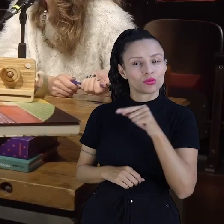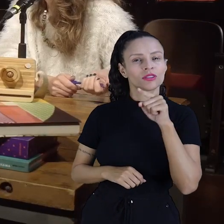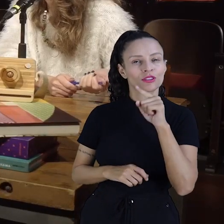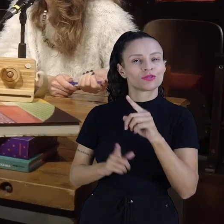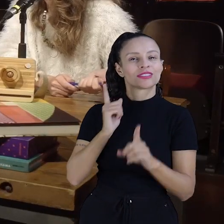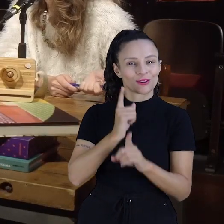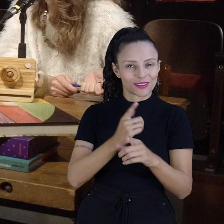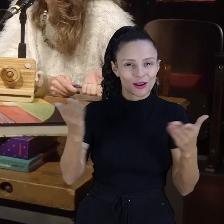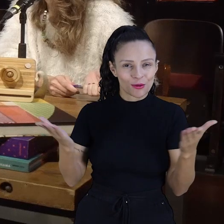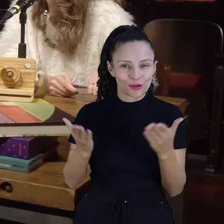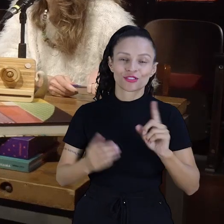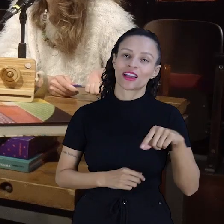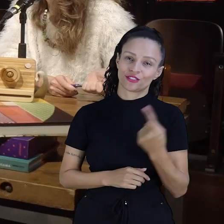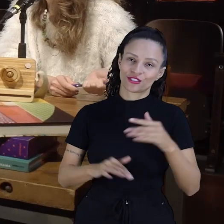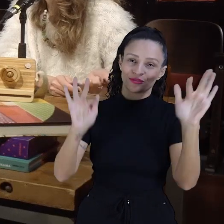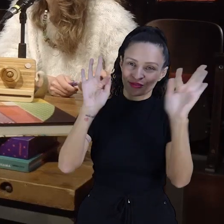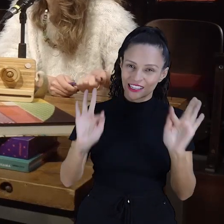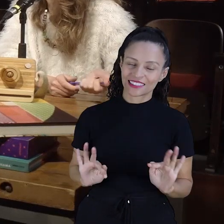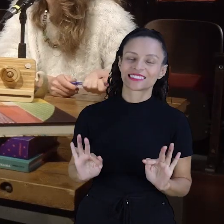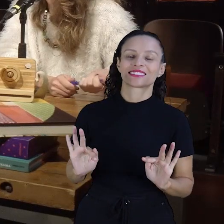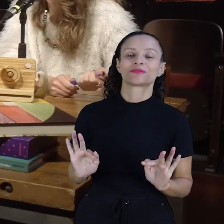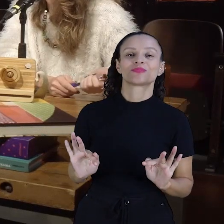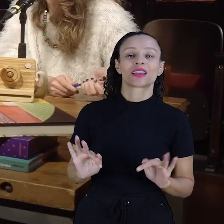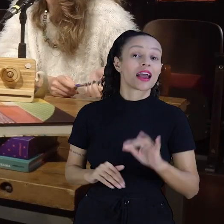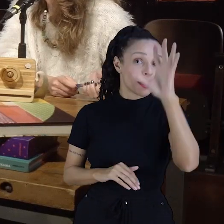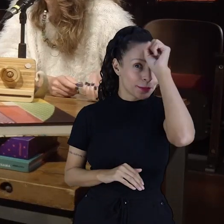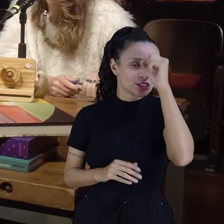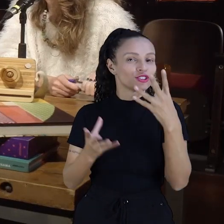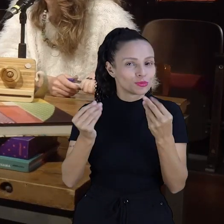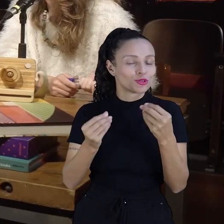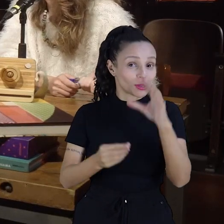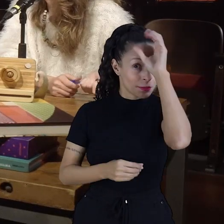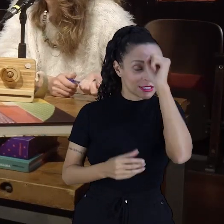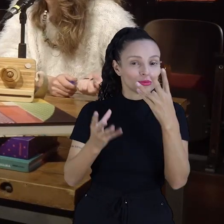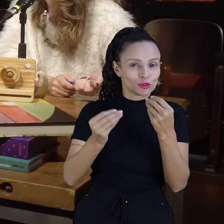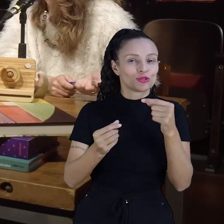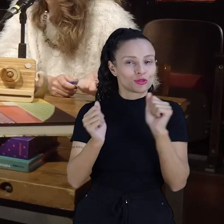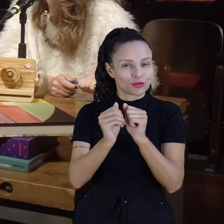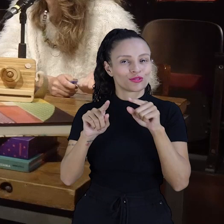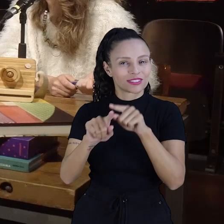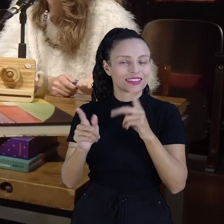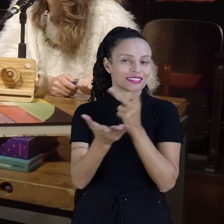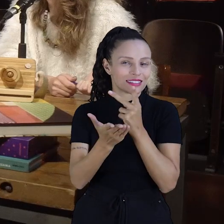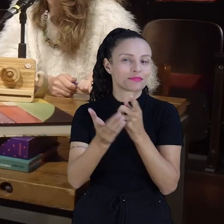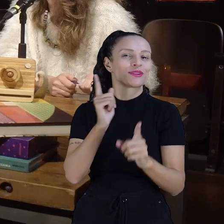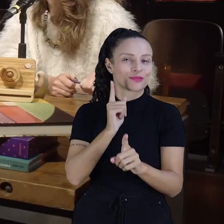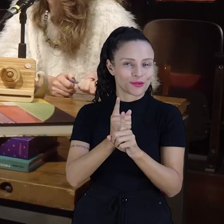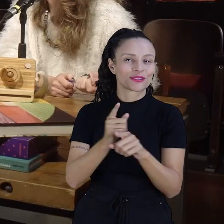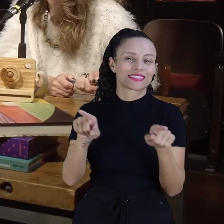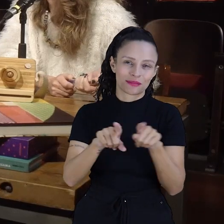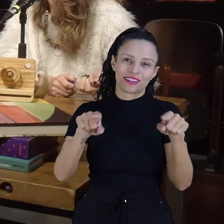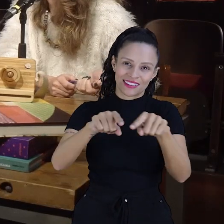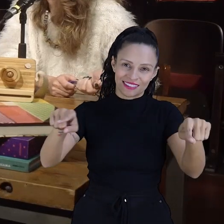você veio encontrar aqui a gente hoje. A gente está muito feliz. Eu aprendi muito, aprendo muito com você. Sempre que a gente se encontra também